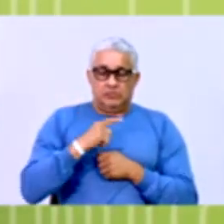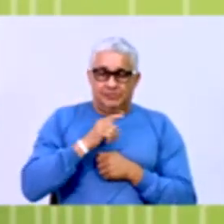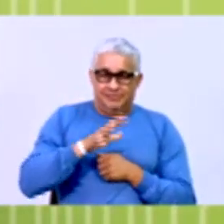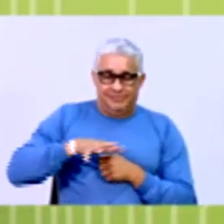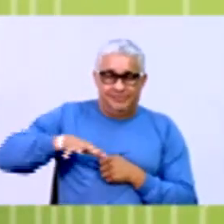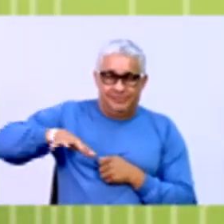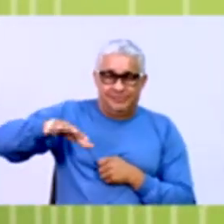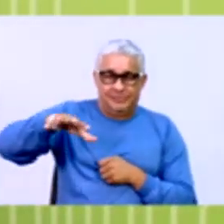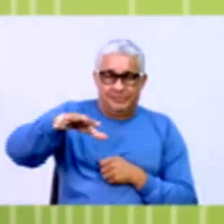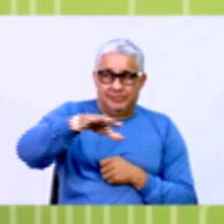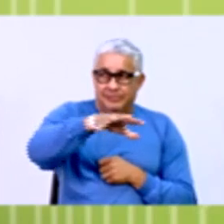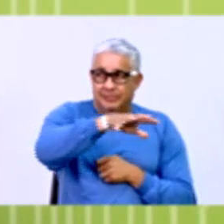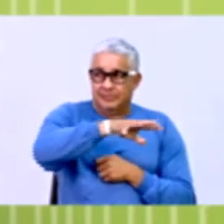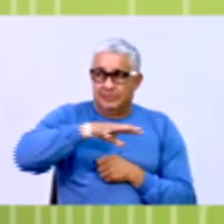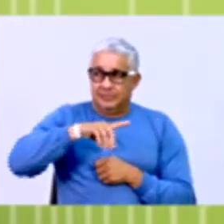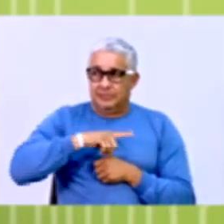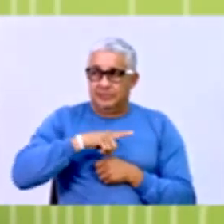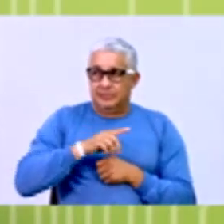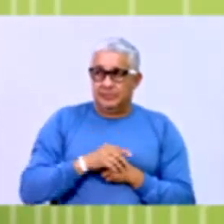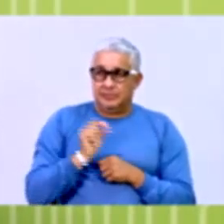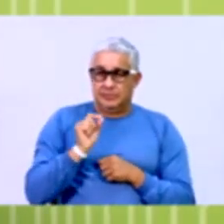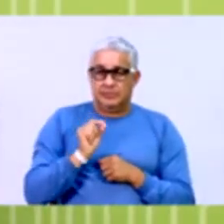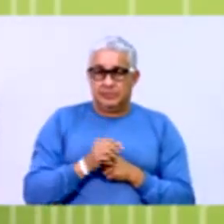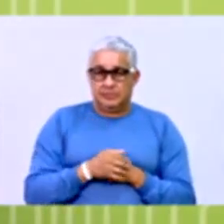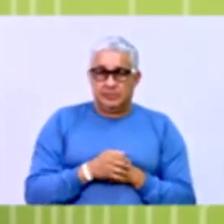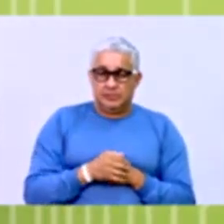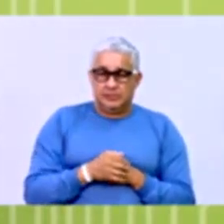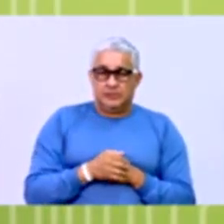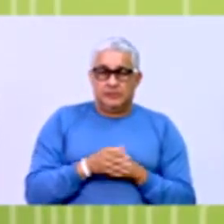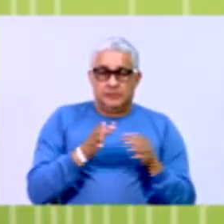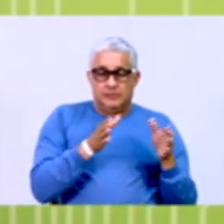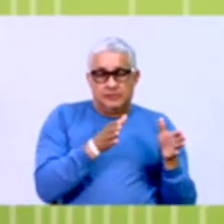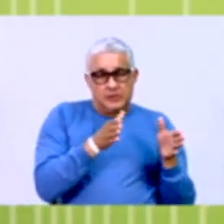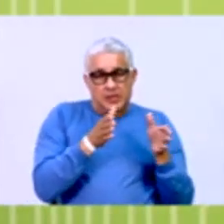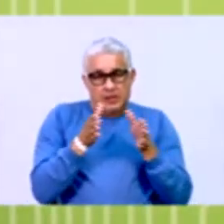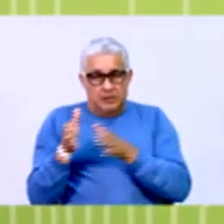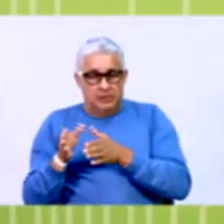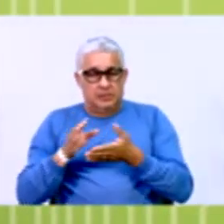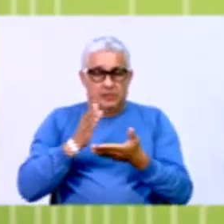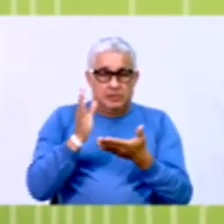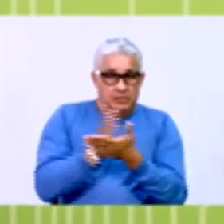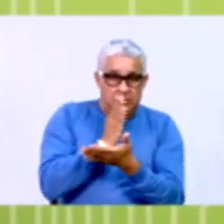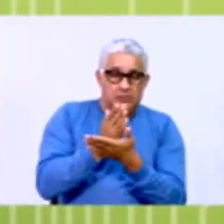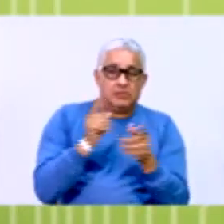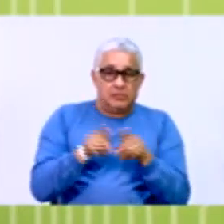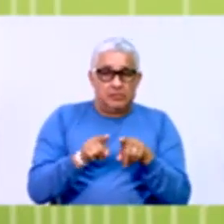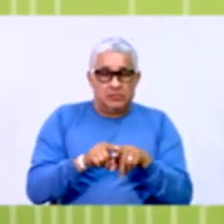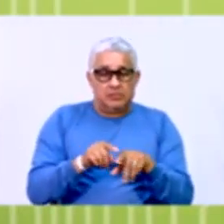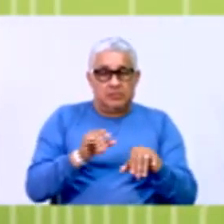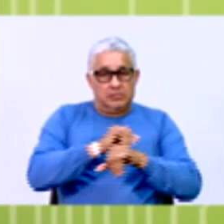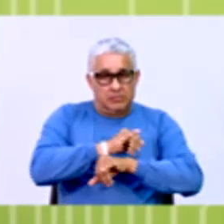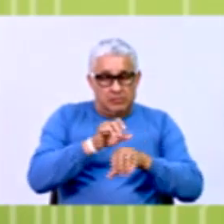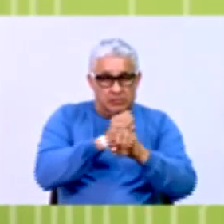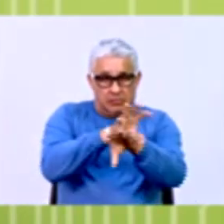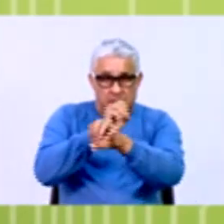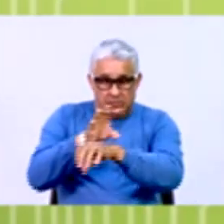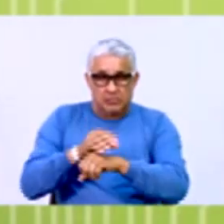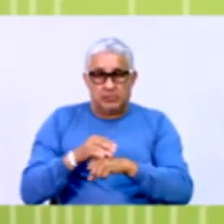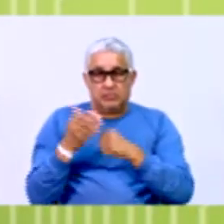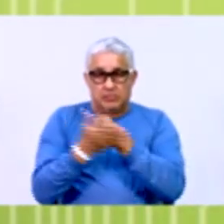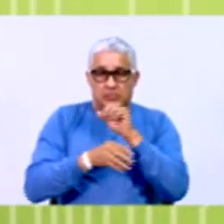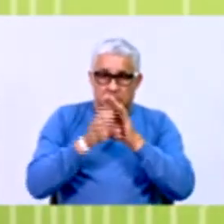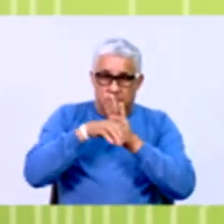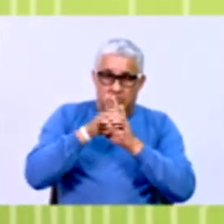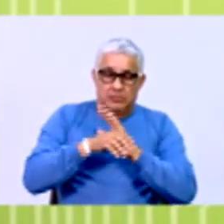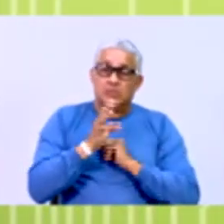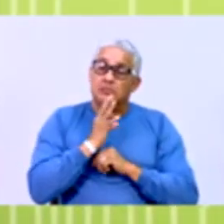série de coisas. Então nós estamos fazendo o que? Nós estamos seguindo o nosso livro e trazendo até vocês os conceitos básicos que vão proporcionar